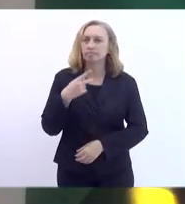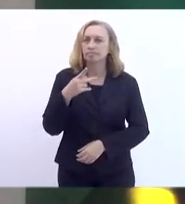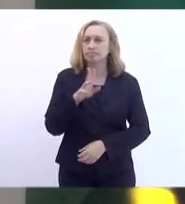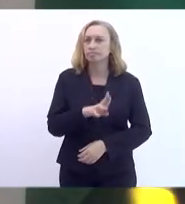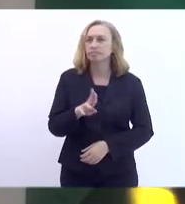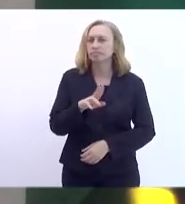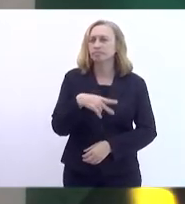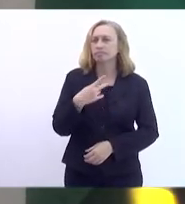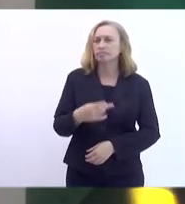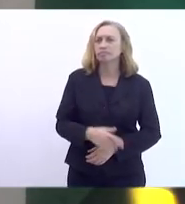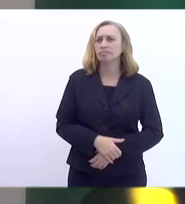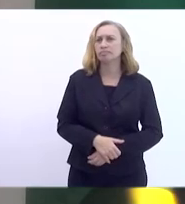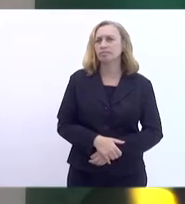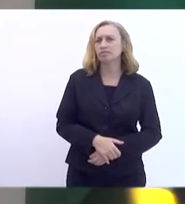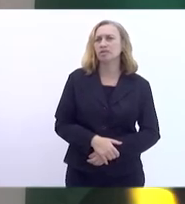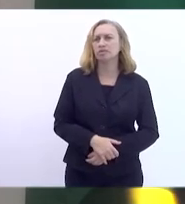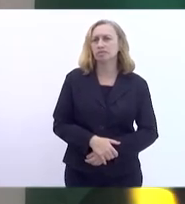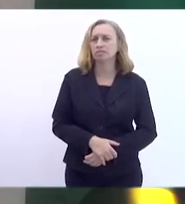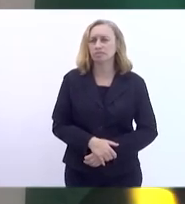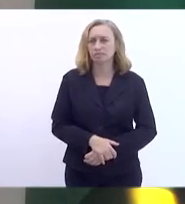faz os da palavra Doutor